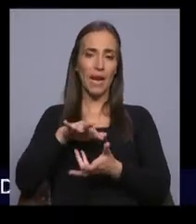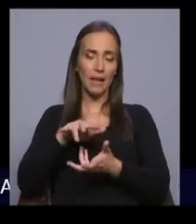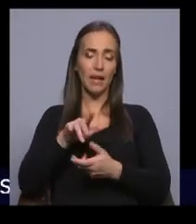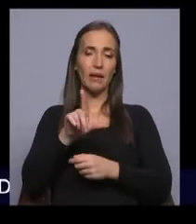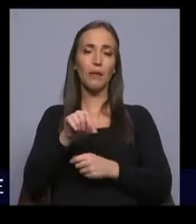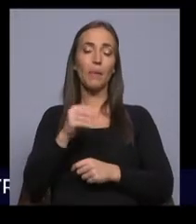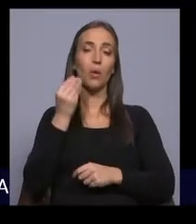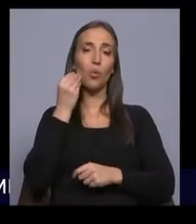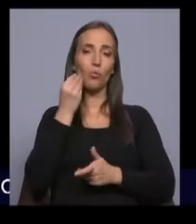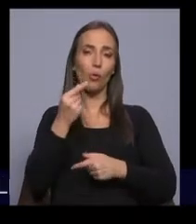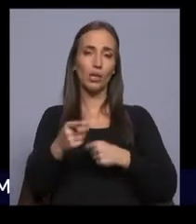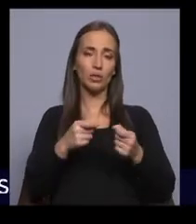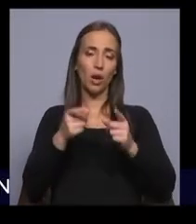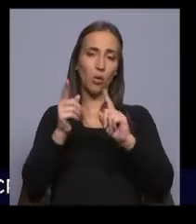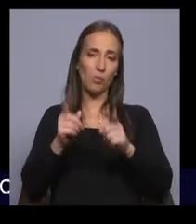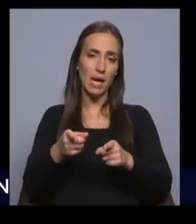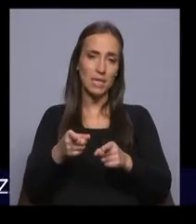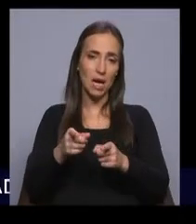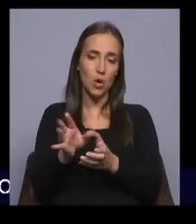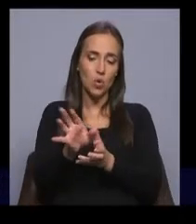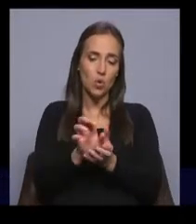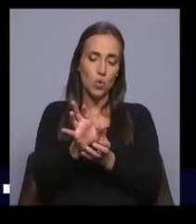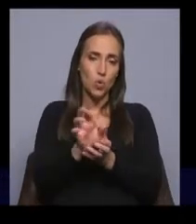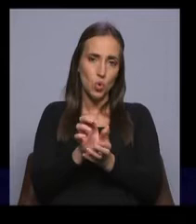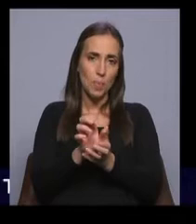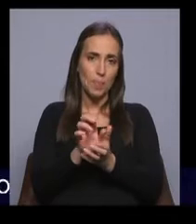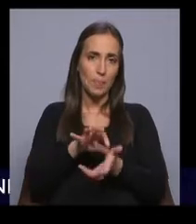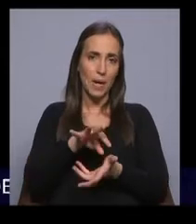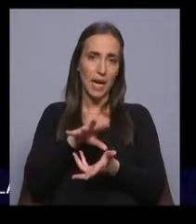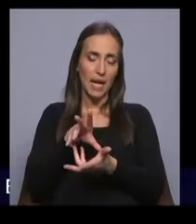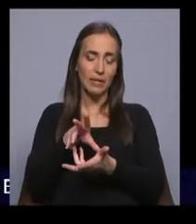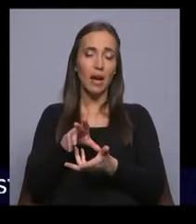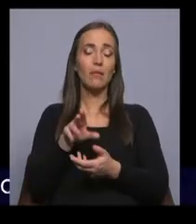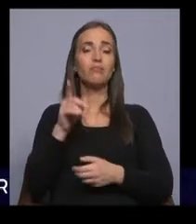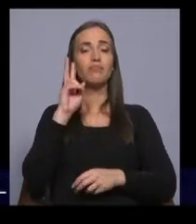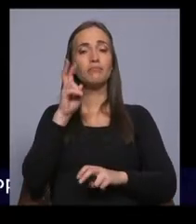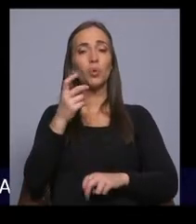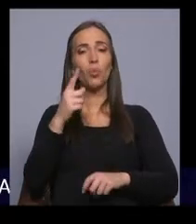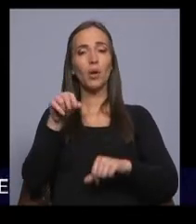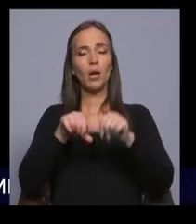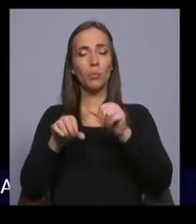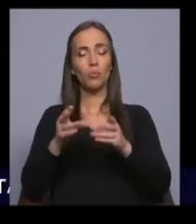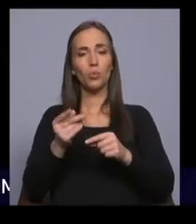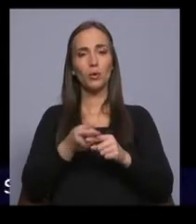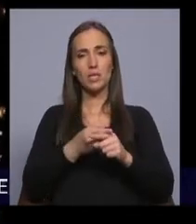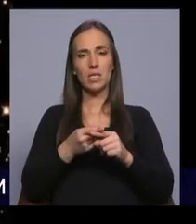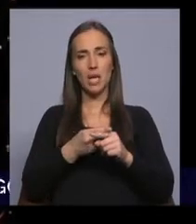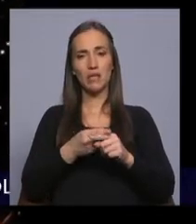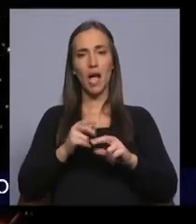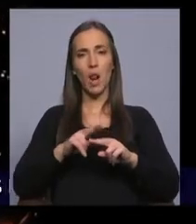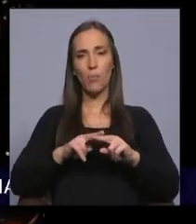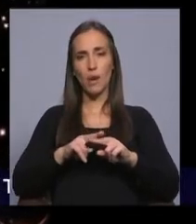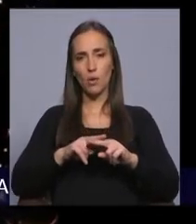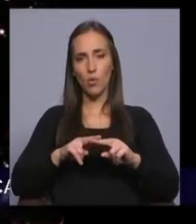estrela começa a comer os seus próprios planetas. Mas encontraram também um elemento químico muito mais interessante, que é o alumínio. O